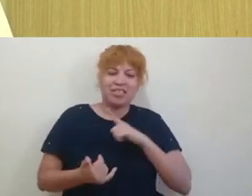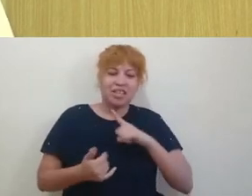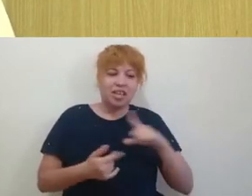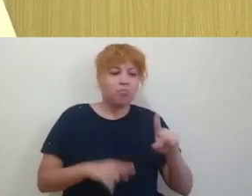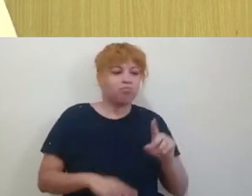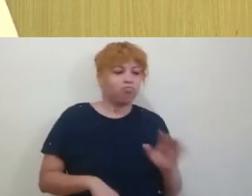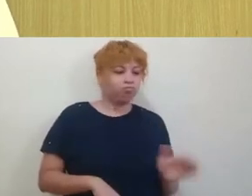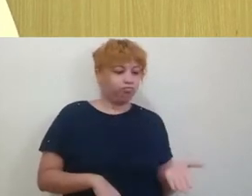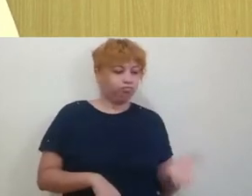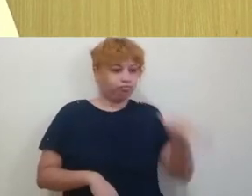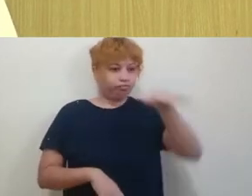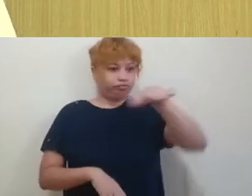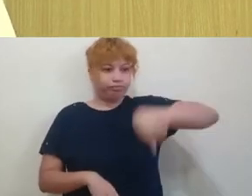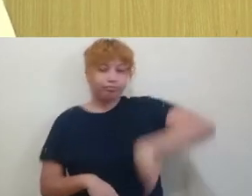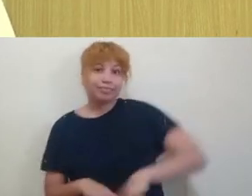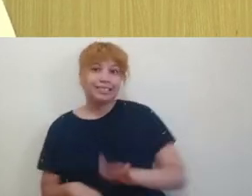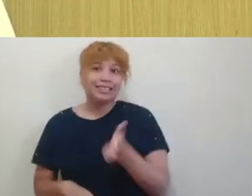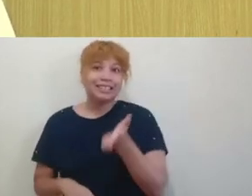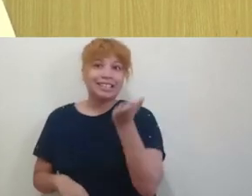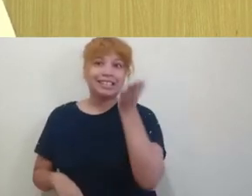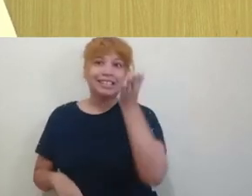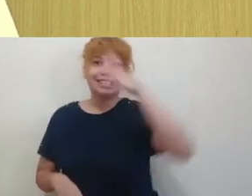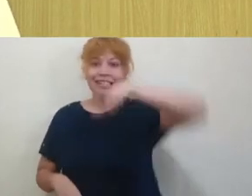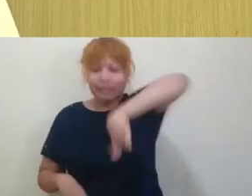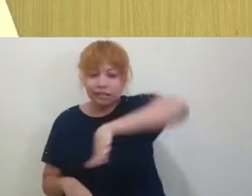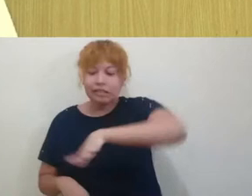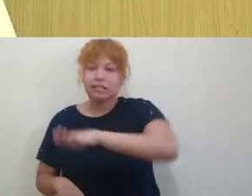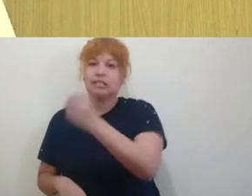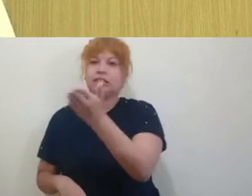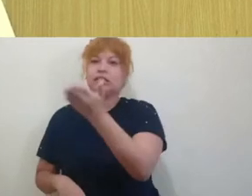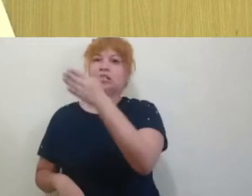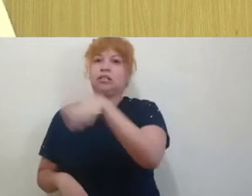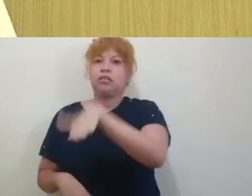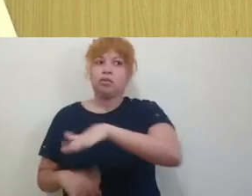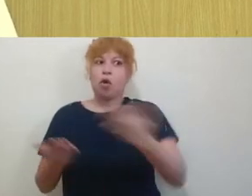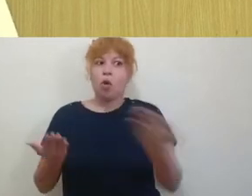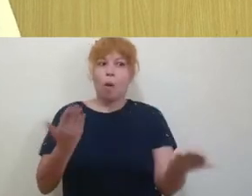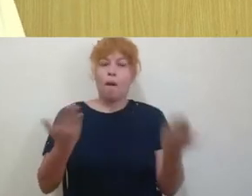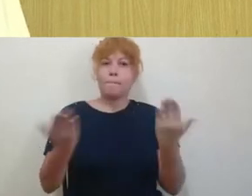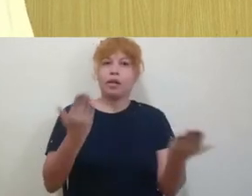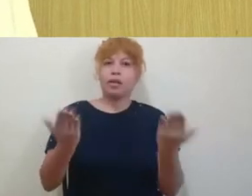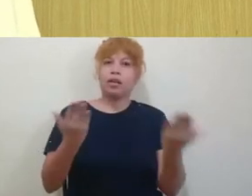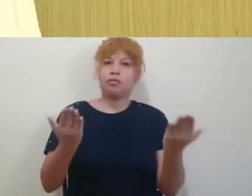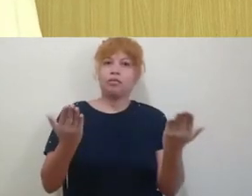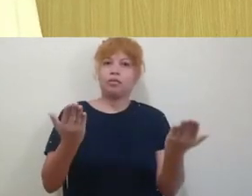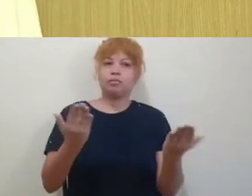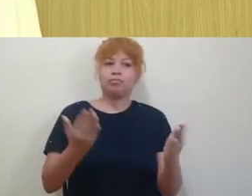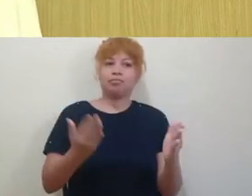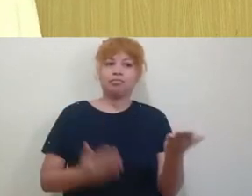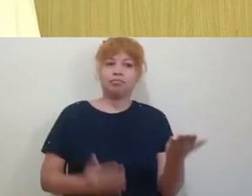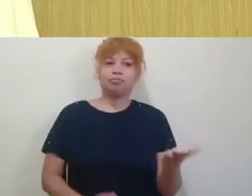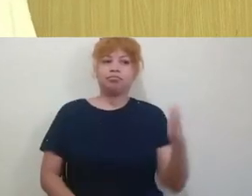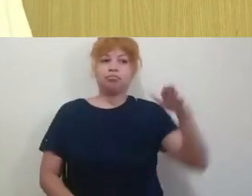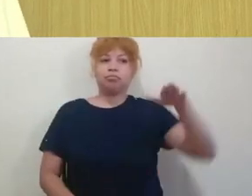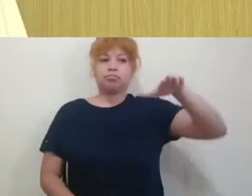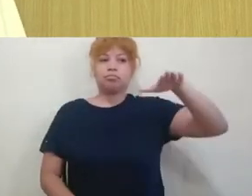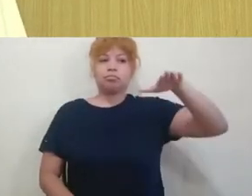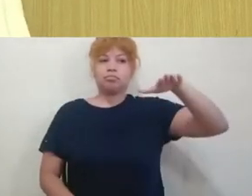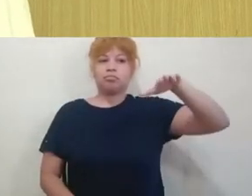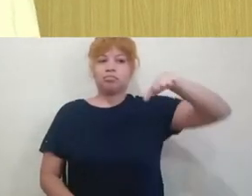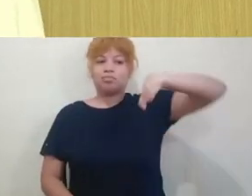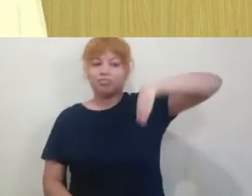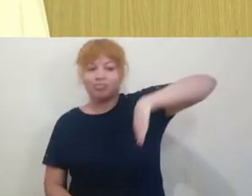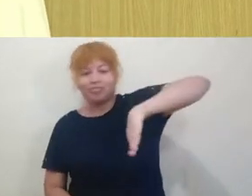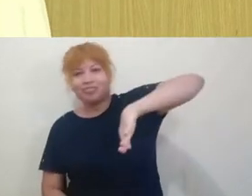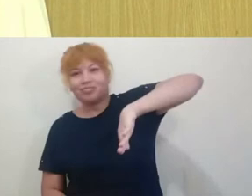terras produtivas desse país. E 1% dos mais ricos detém mais de 90%